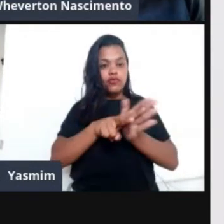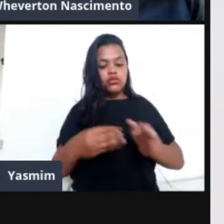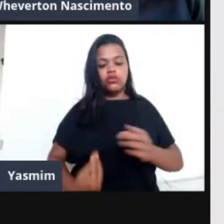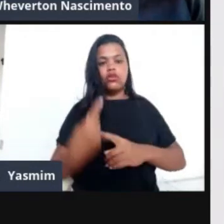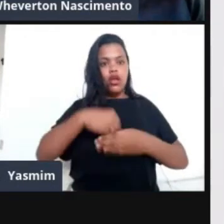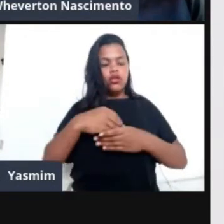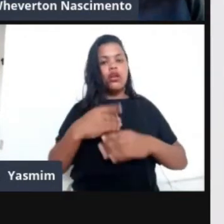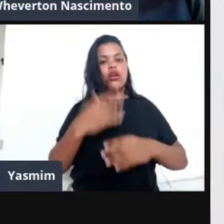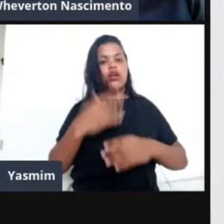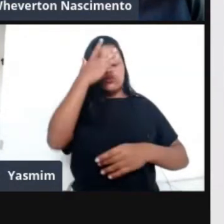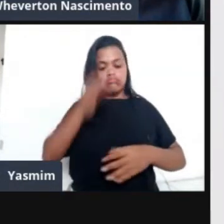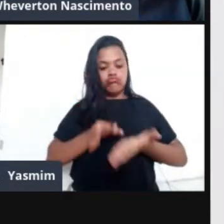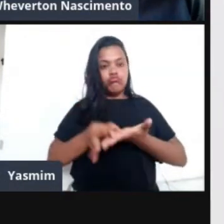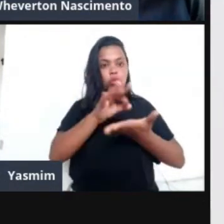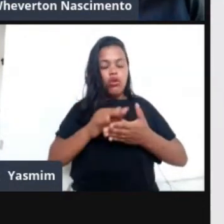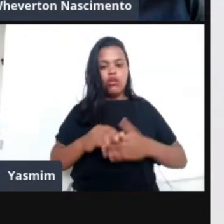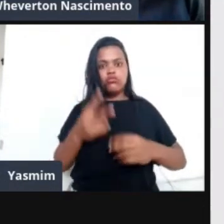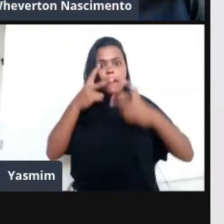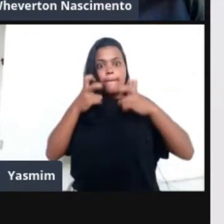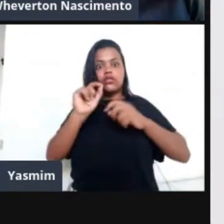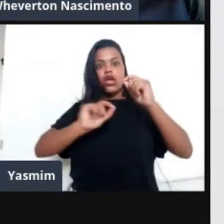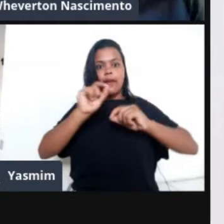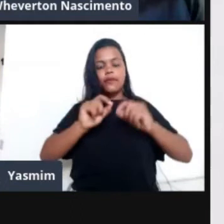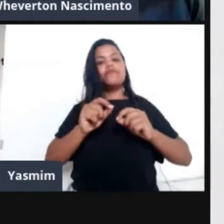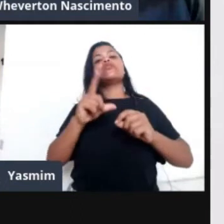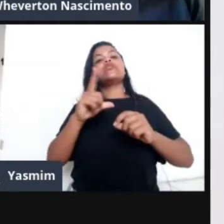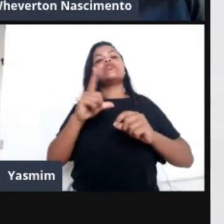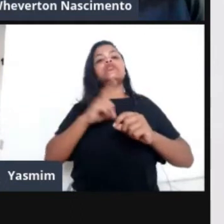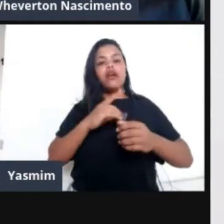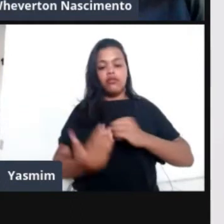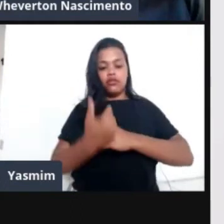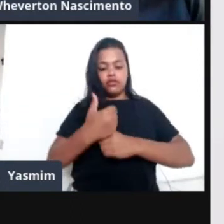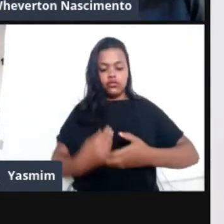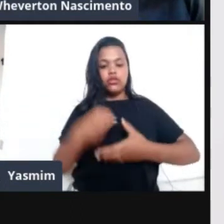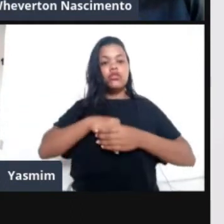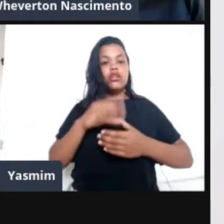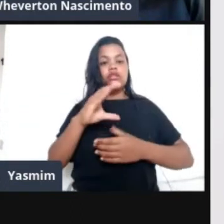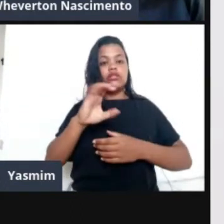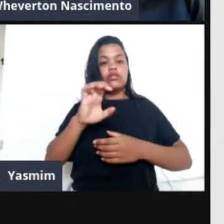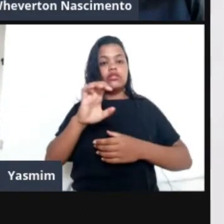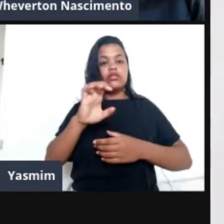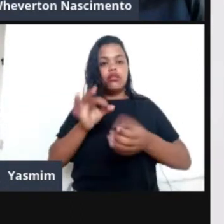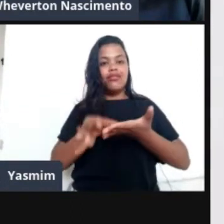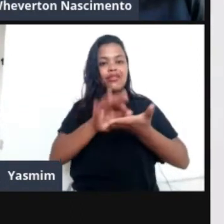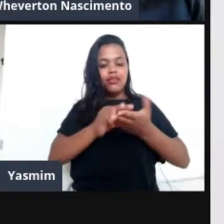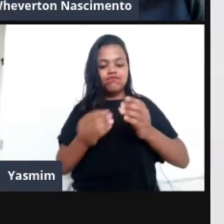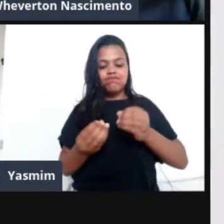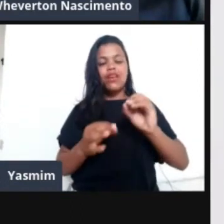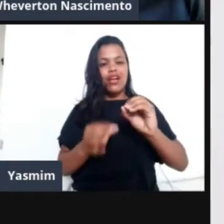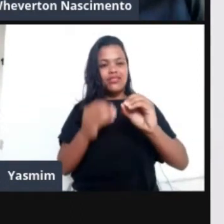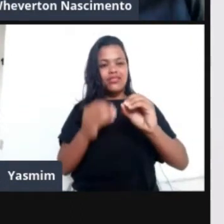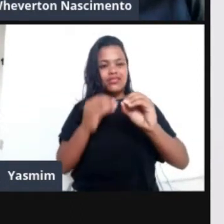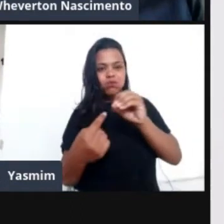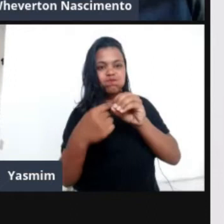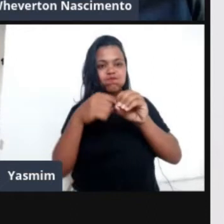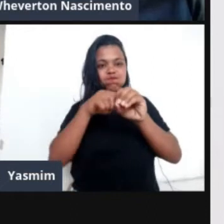é reconhecido por receptores específicos, ele entra na célula e ele vai acabar gerando uma série de interferências dentro do funcionamento